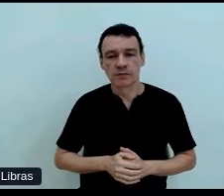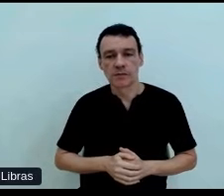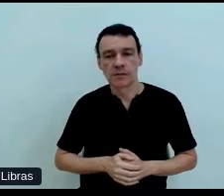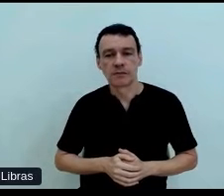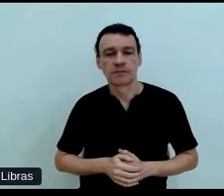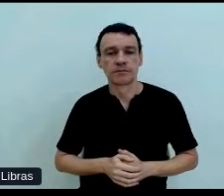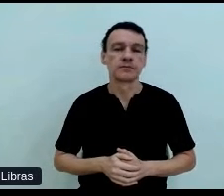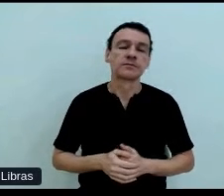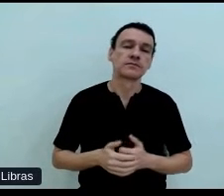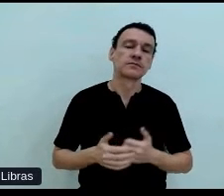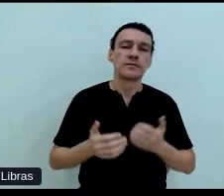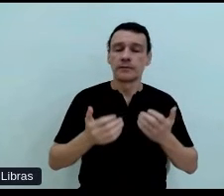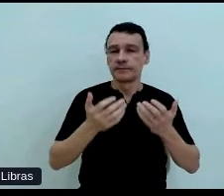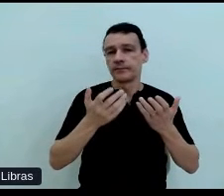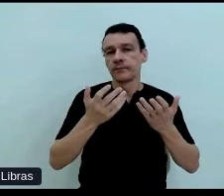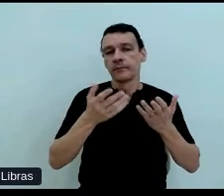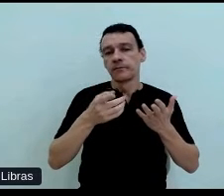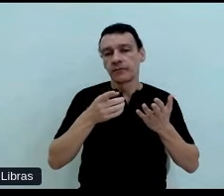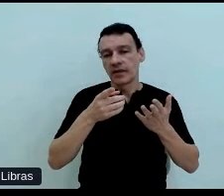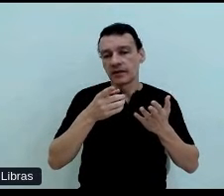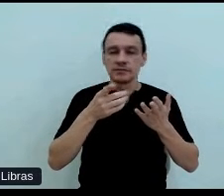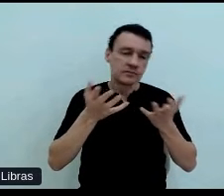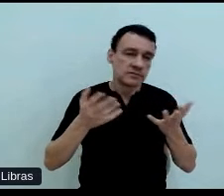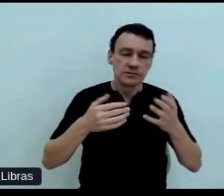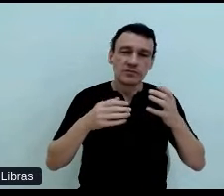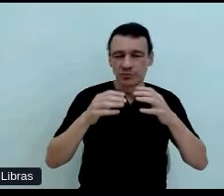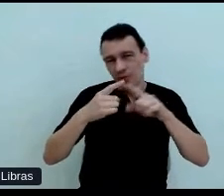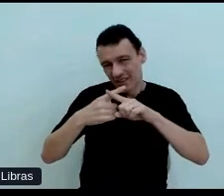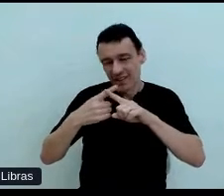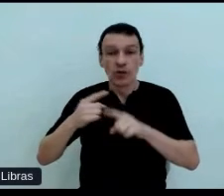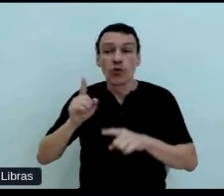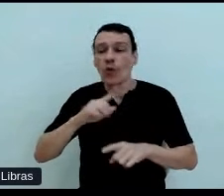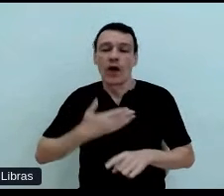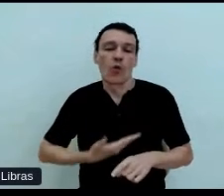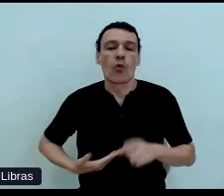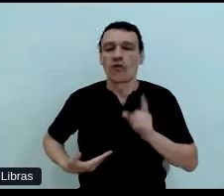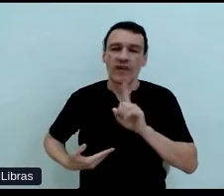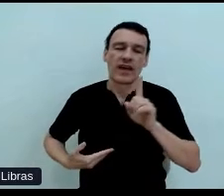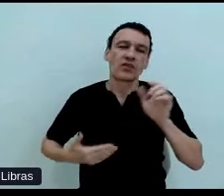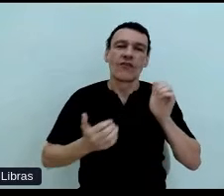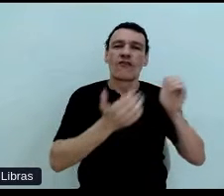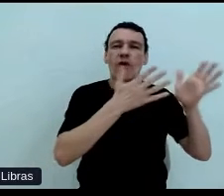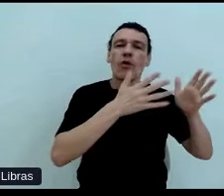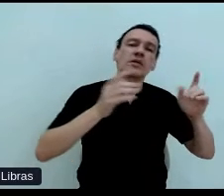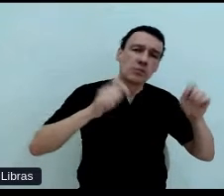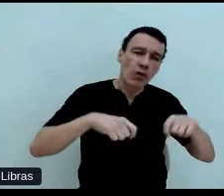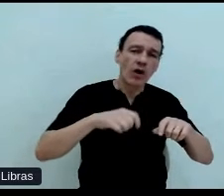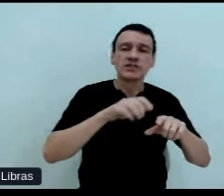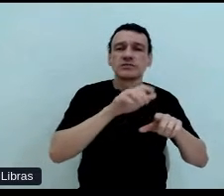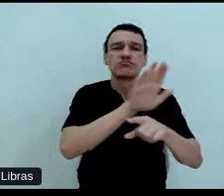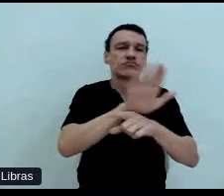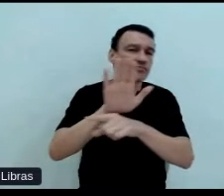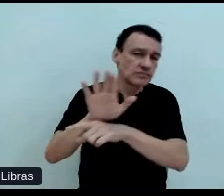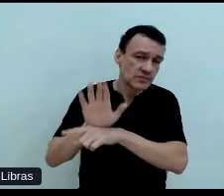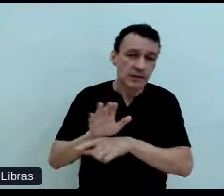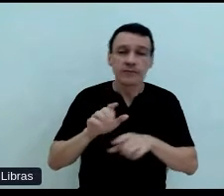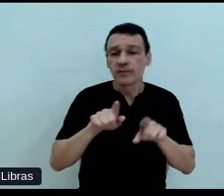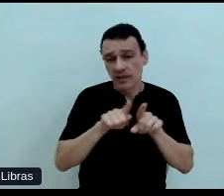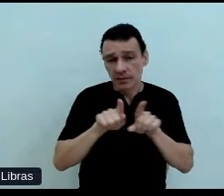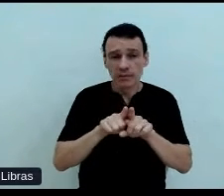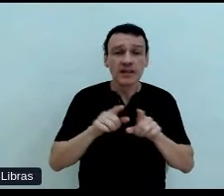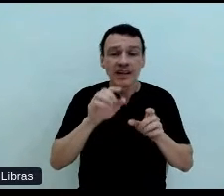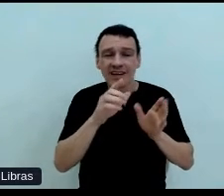não governamentais, falando melhor, e aí, assim como a gente teria as parcerias, né, no ponto 17,